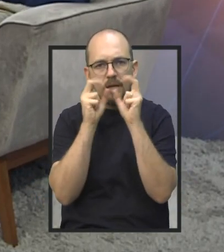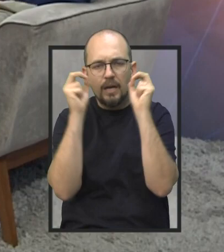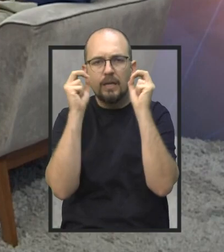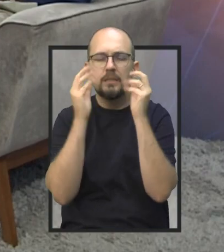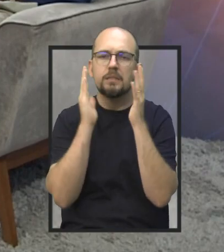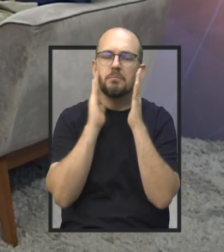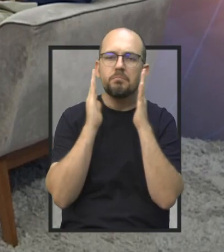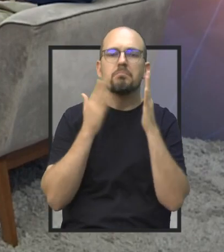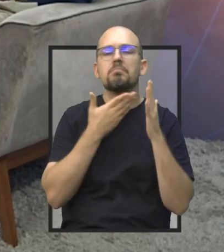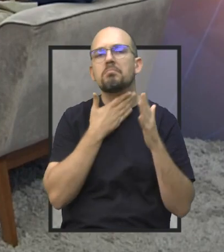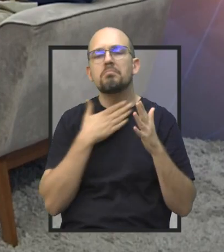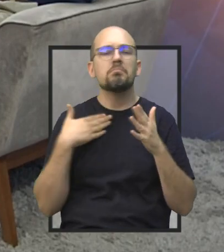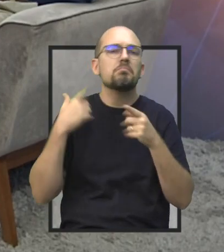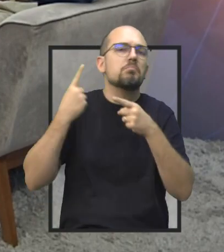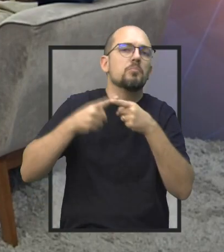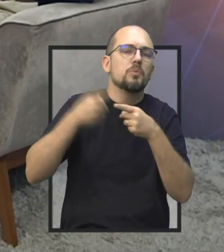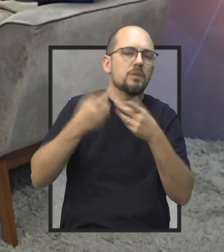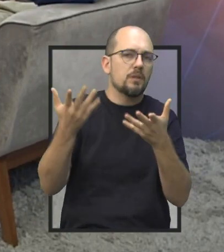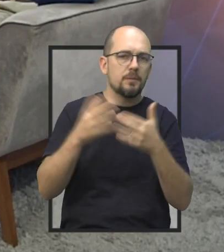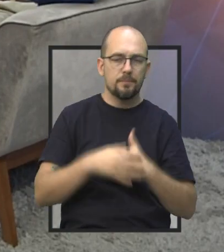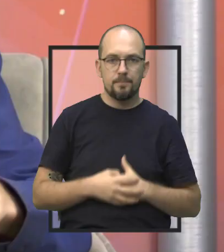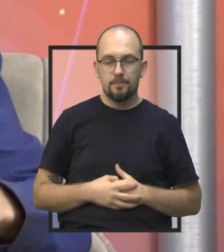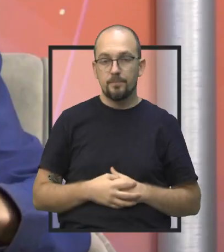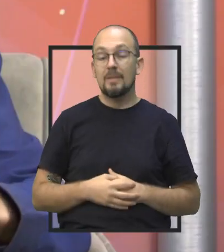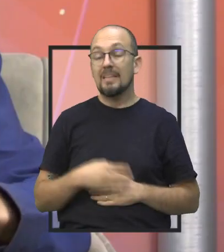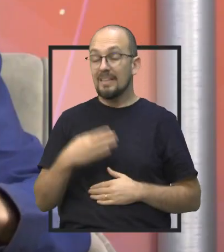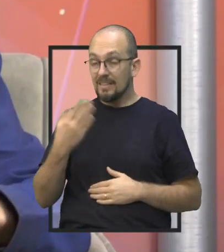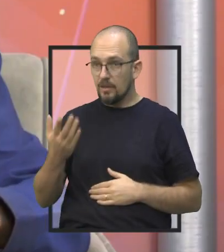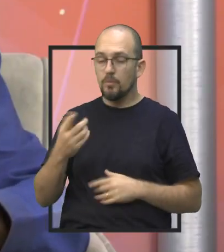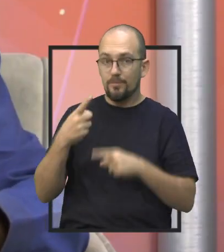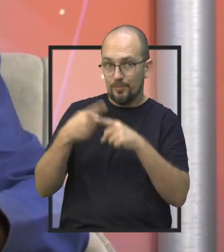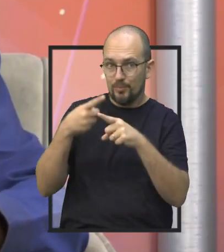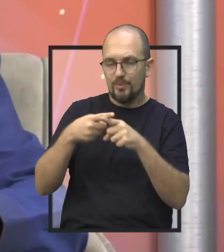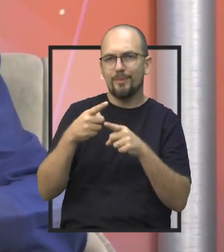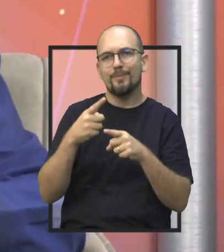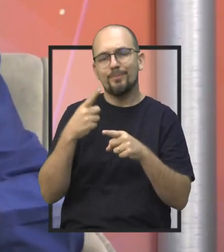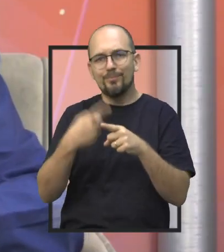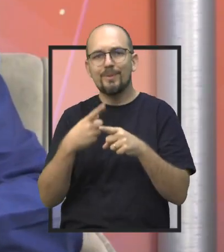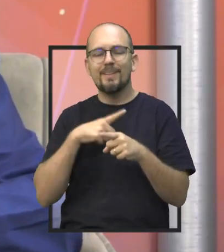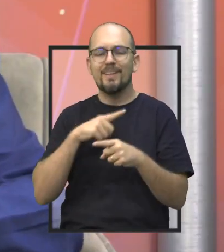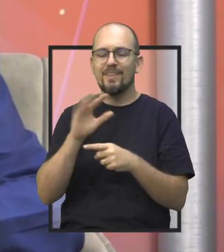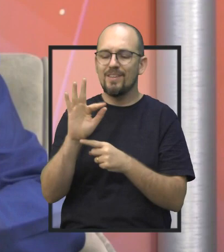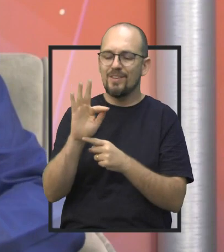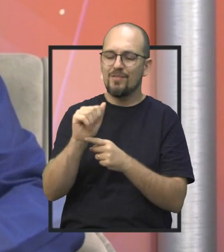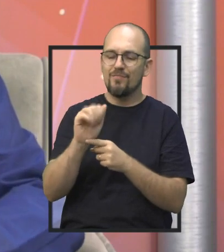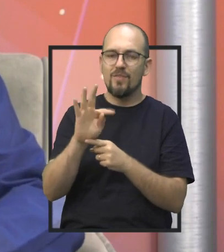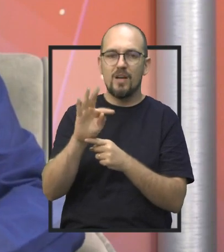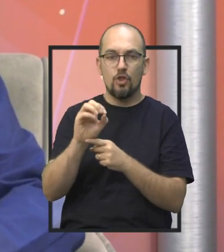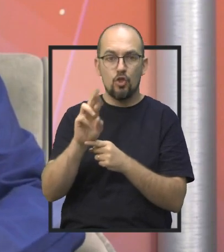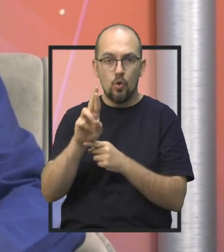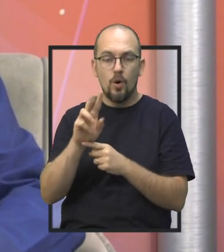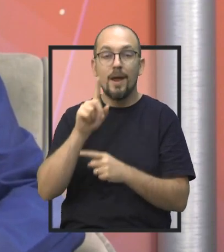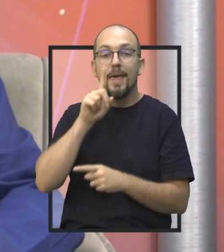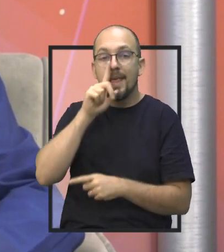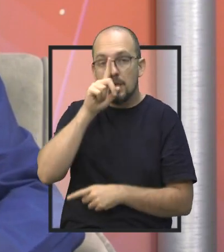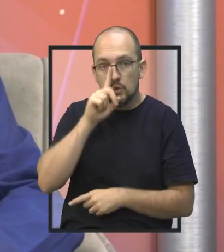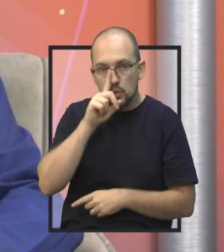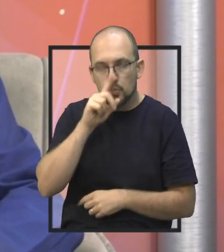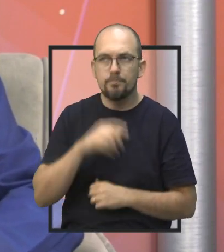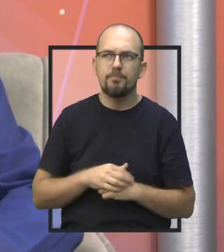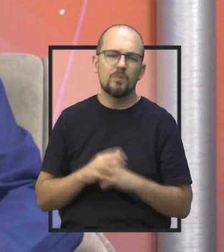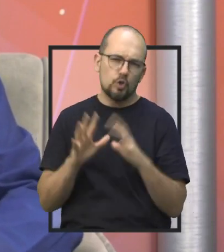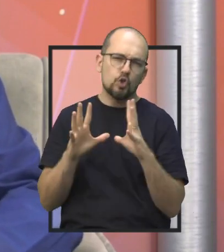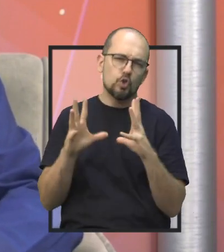Otávio? O que a gente fala é fator de risco, ou seja, todos podem evoluir com